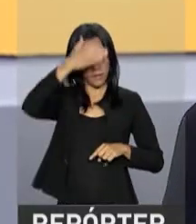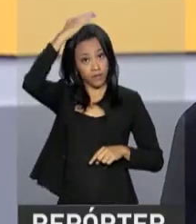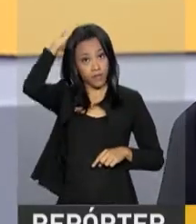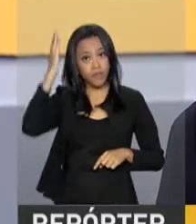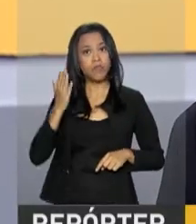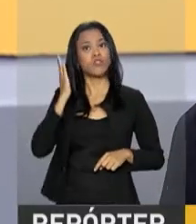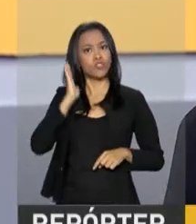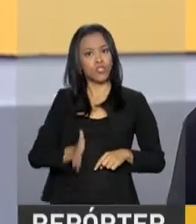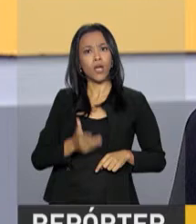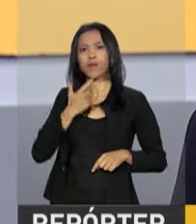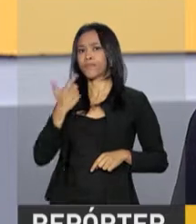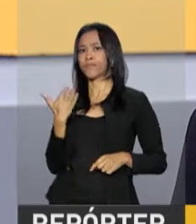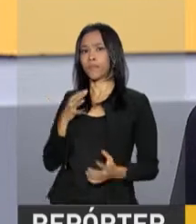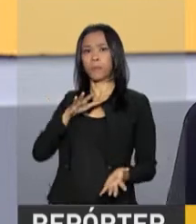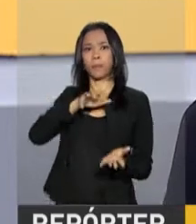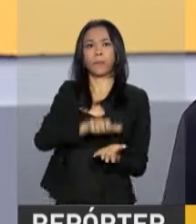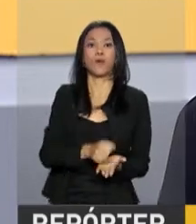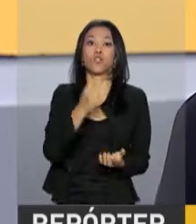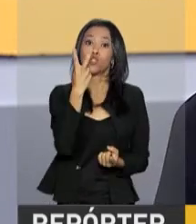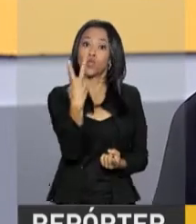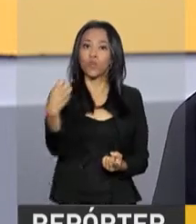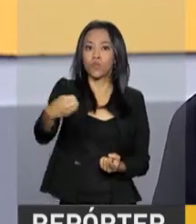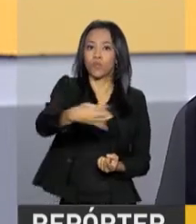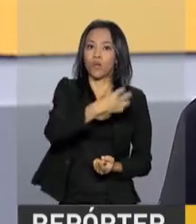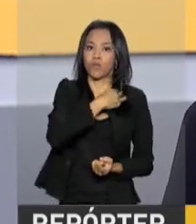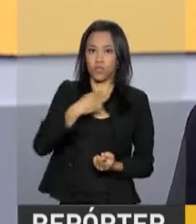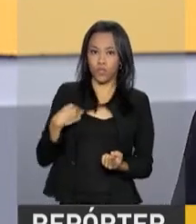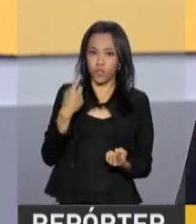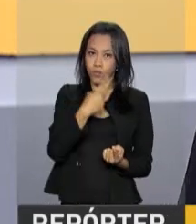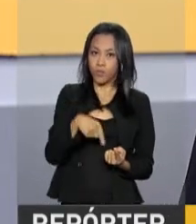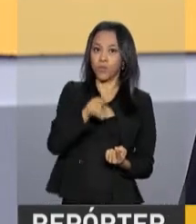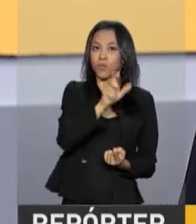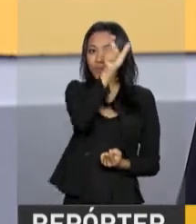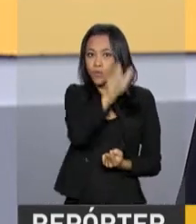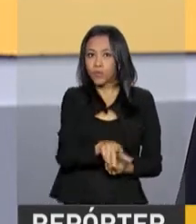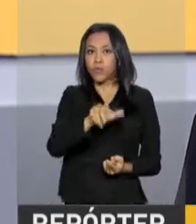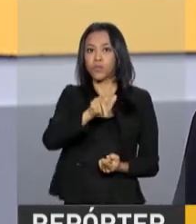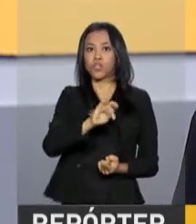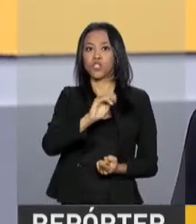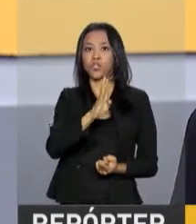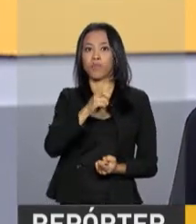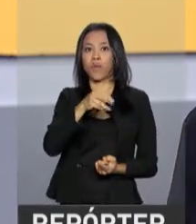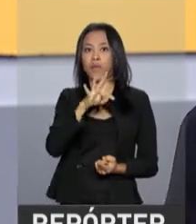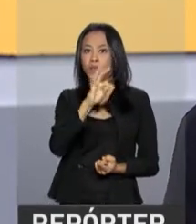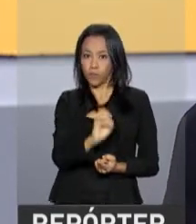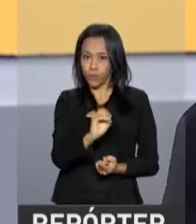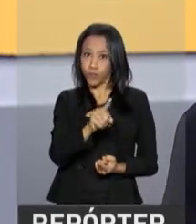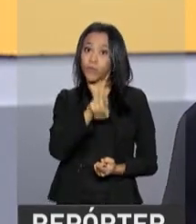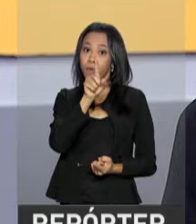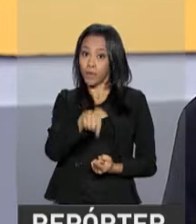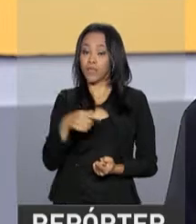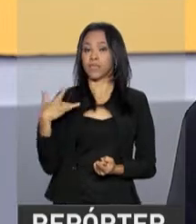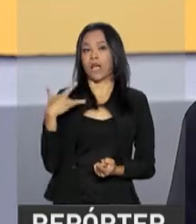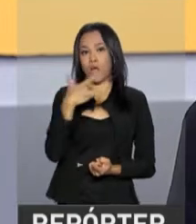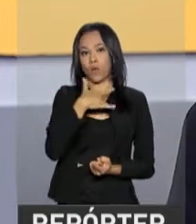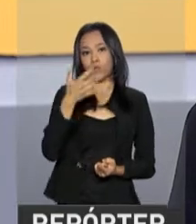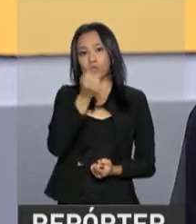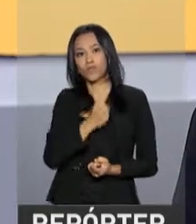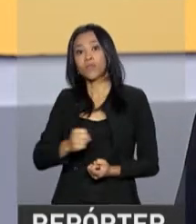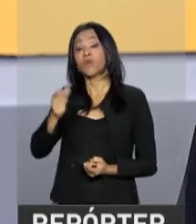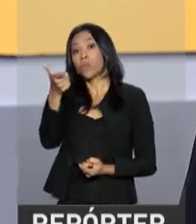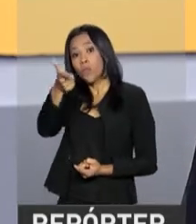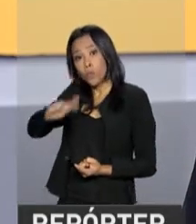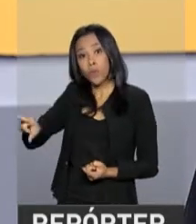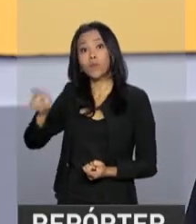deu posse a dois novos ministros gilberto occhi assumir a pasta da saúde no lugar de ricardo barros já walter